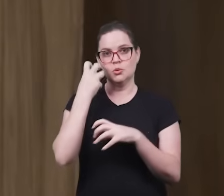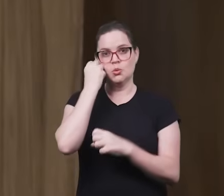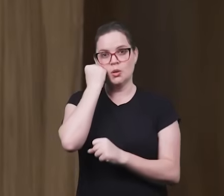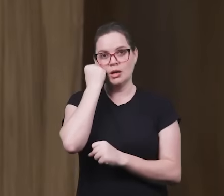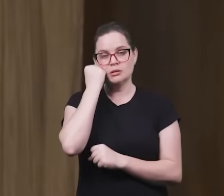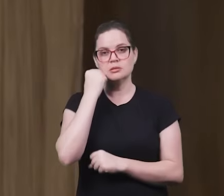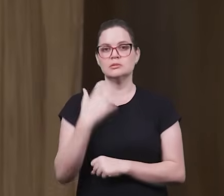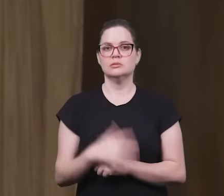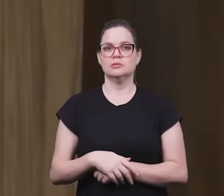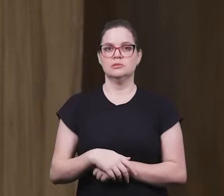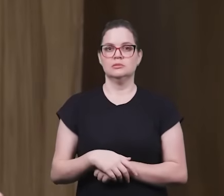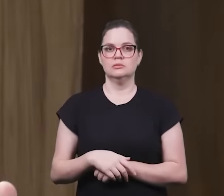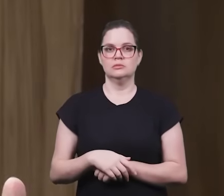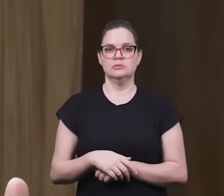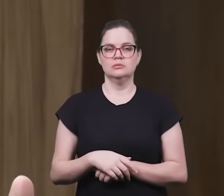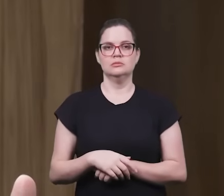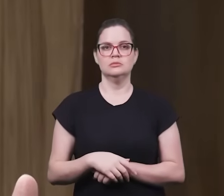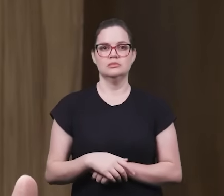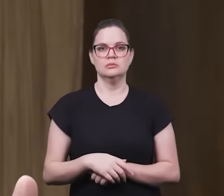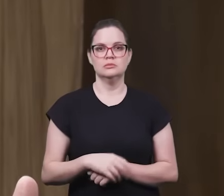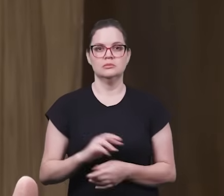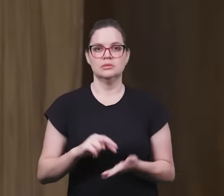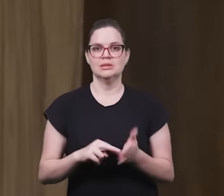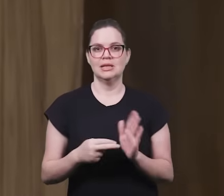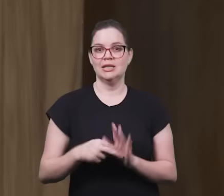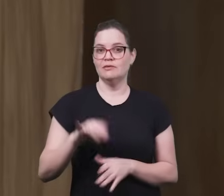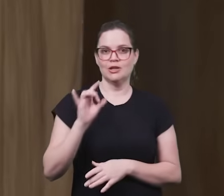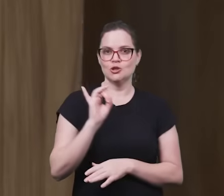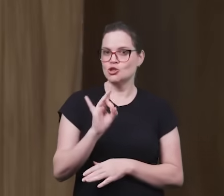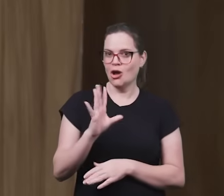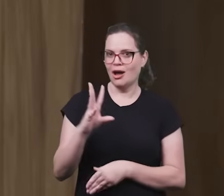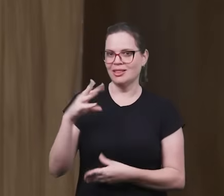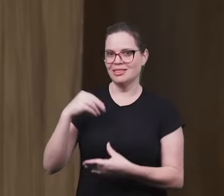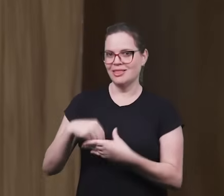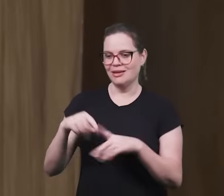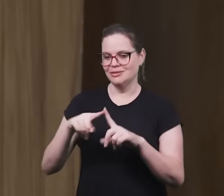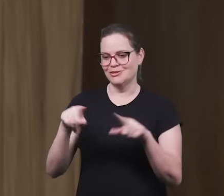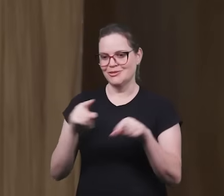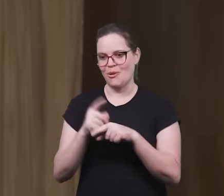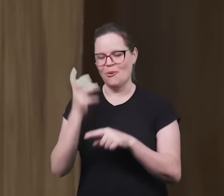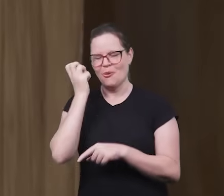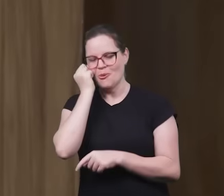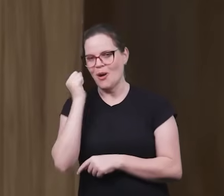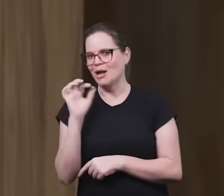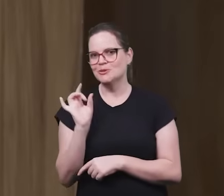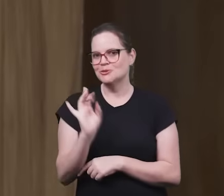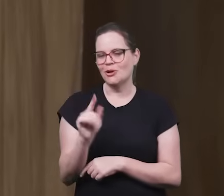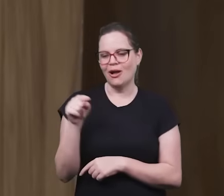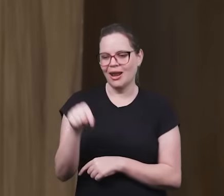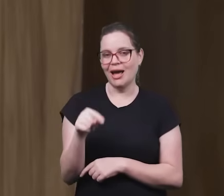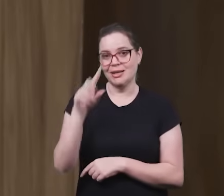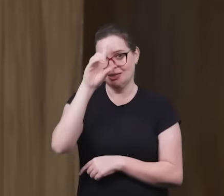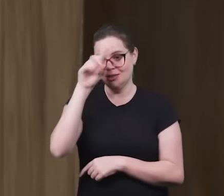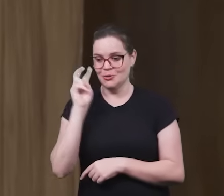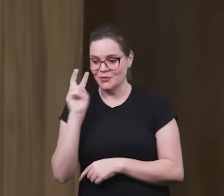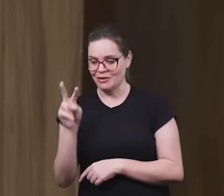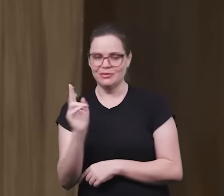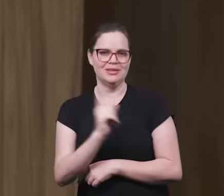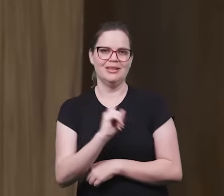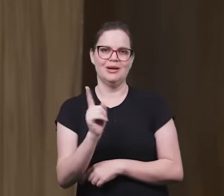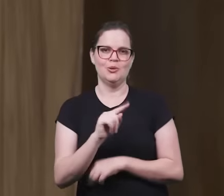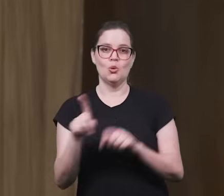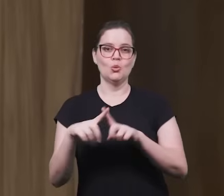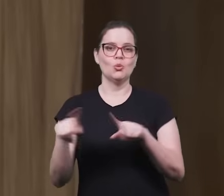seja, no teu quarto. Não quer dizer que você vai orar só no seu quarto, que Deus vai te ouvir somente quando você estiver ali no seu quarto.